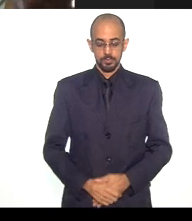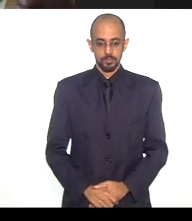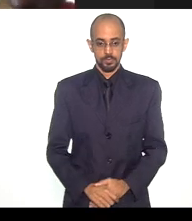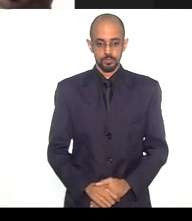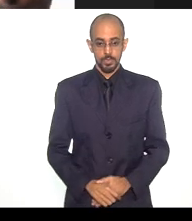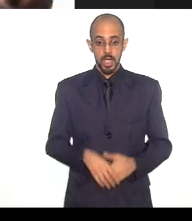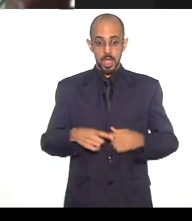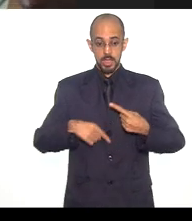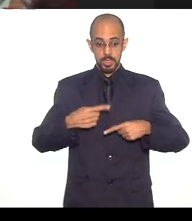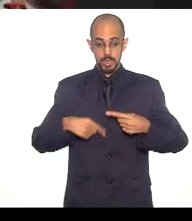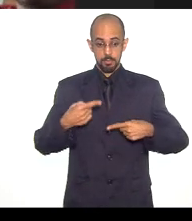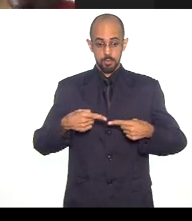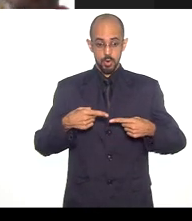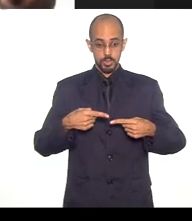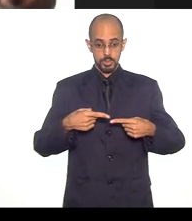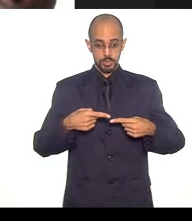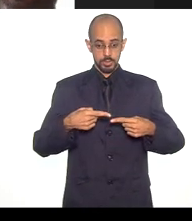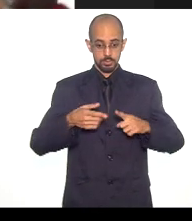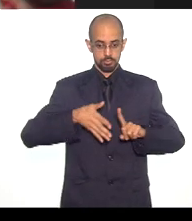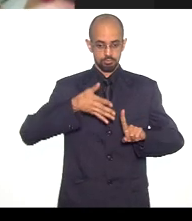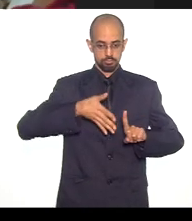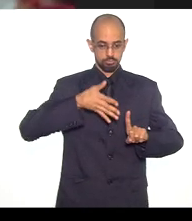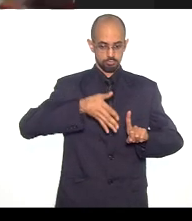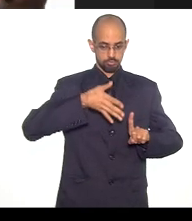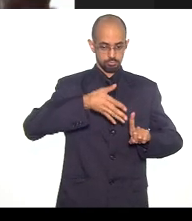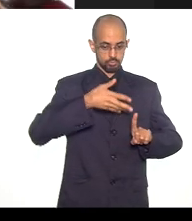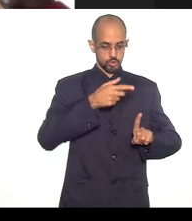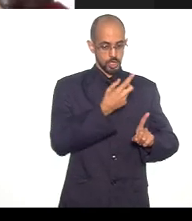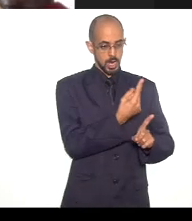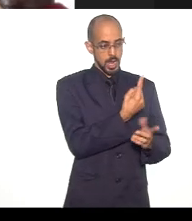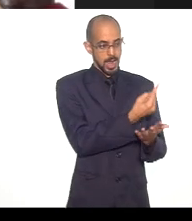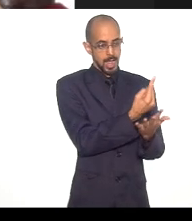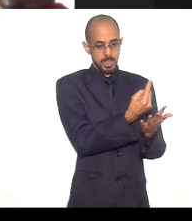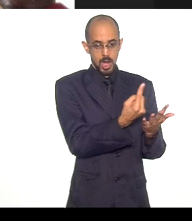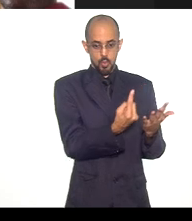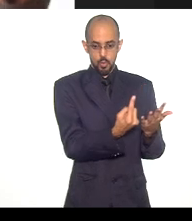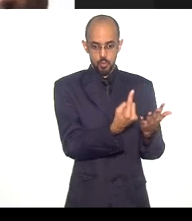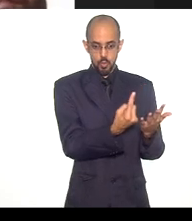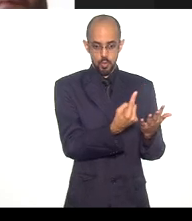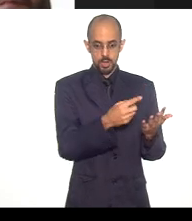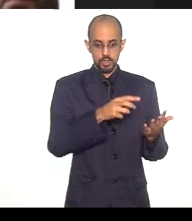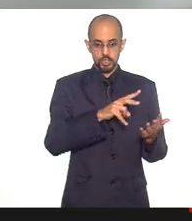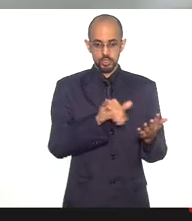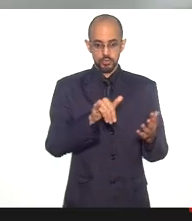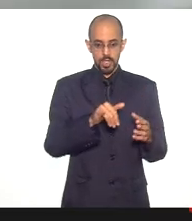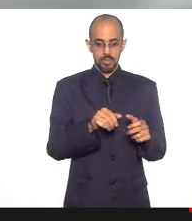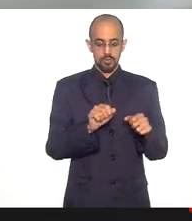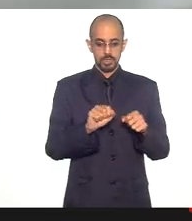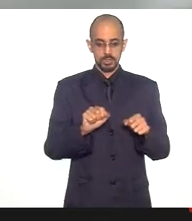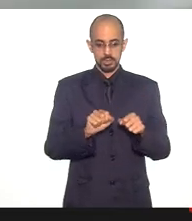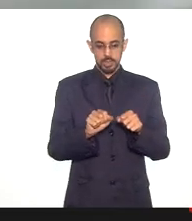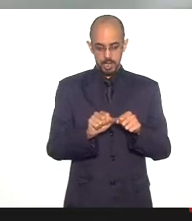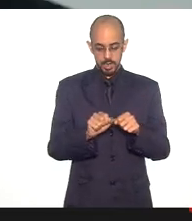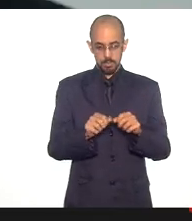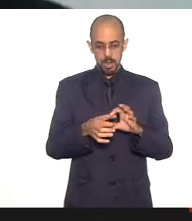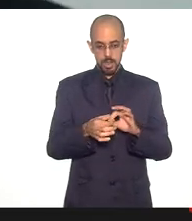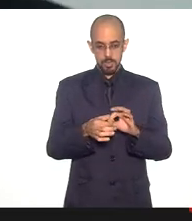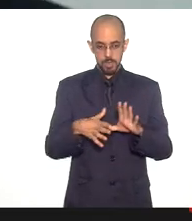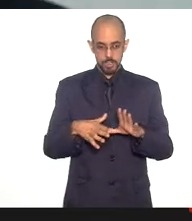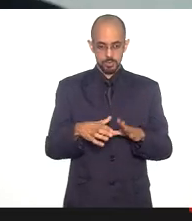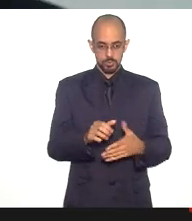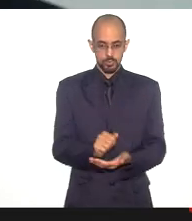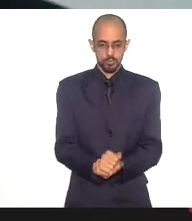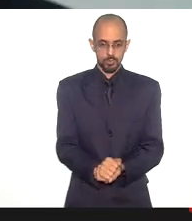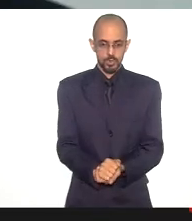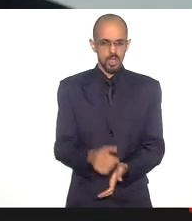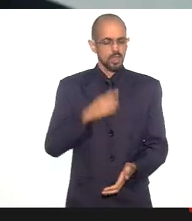Então, depois da oitiva, Bom dia. nós vamos fazer uma deliberação. Deputado Luiz